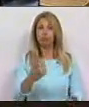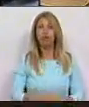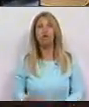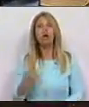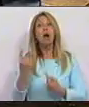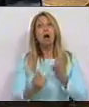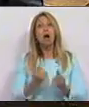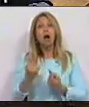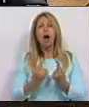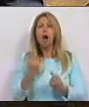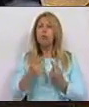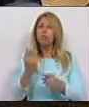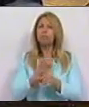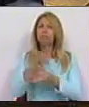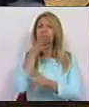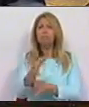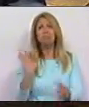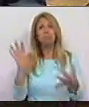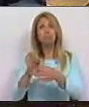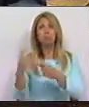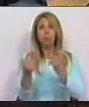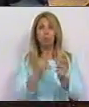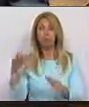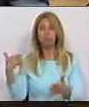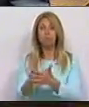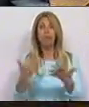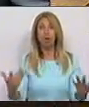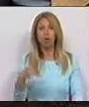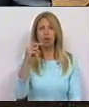observações sobre o debate até agora, meia hora de